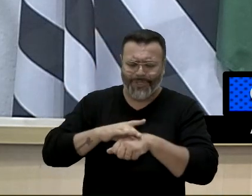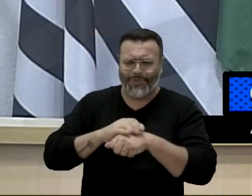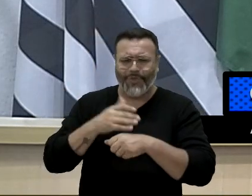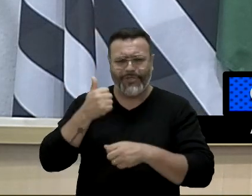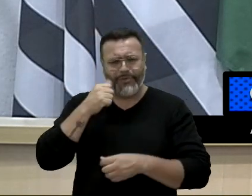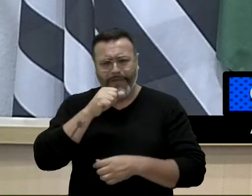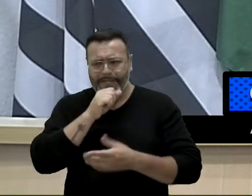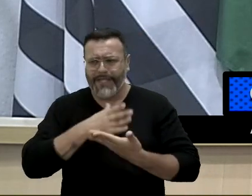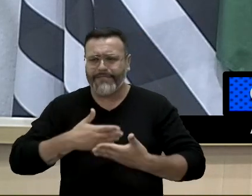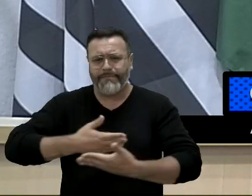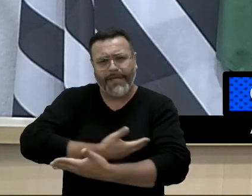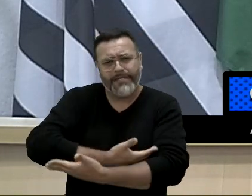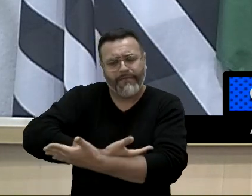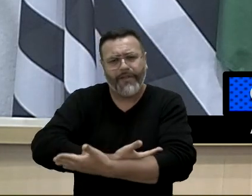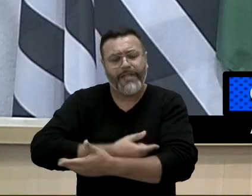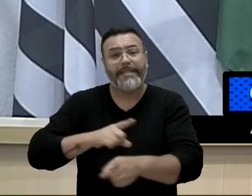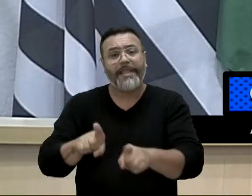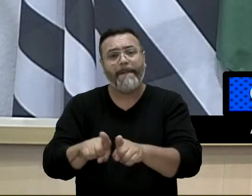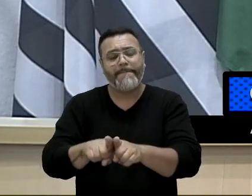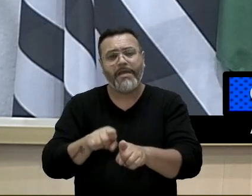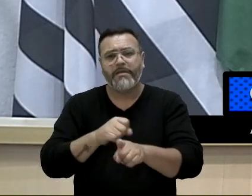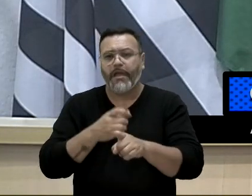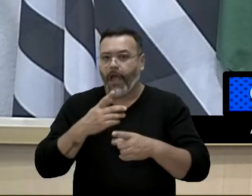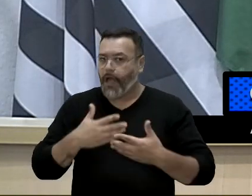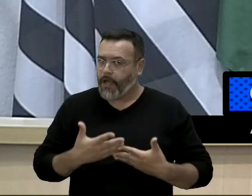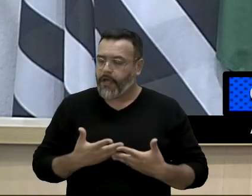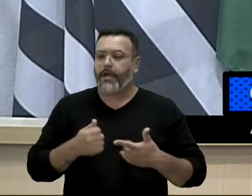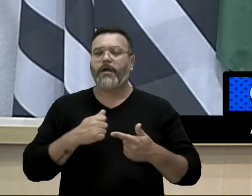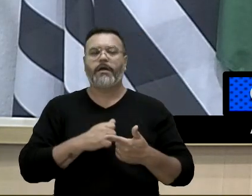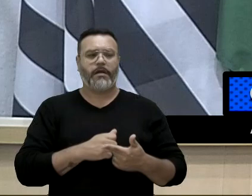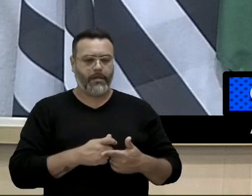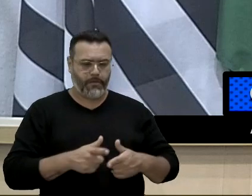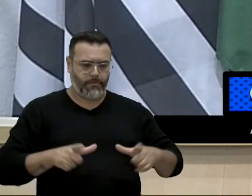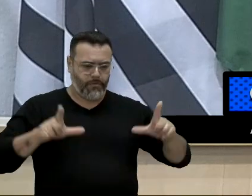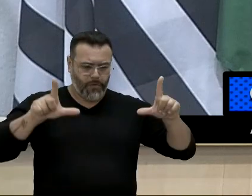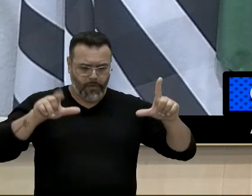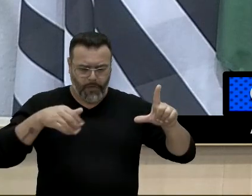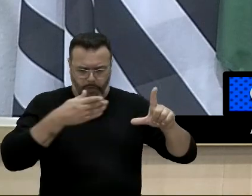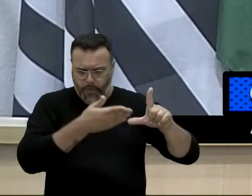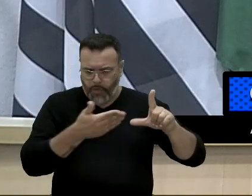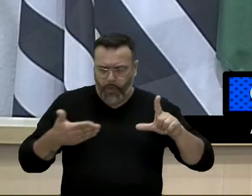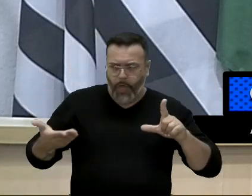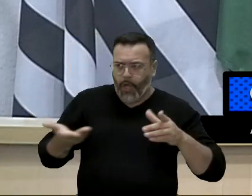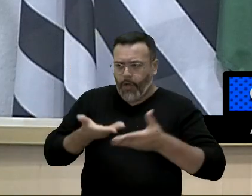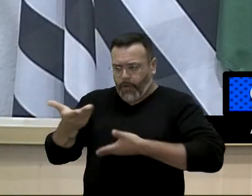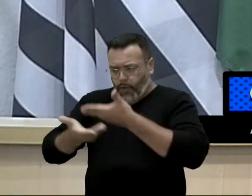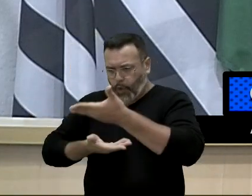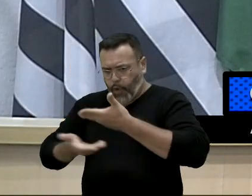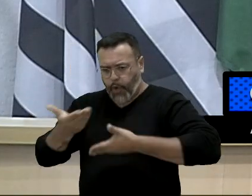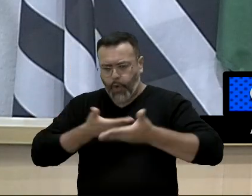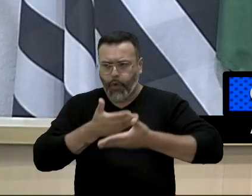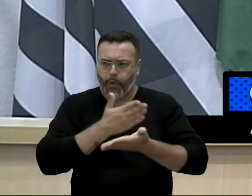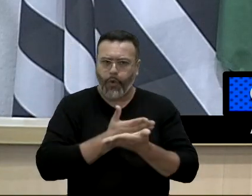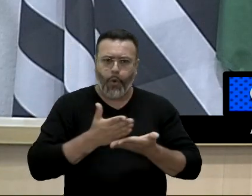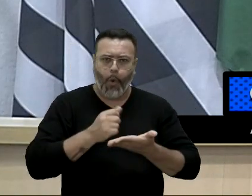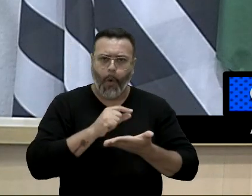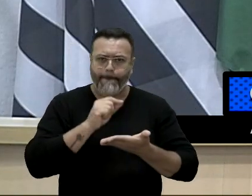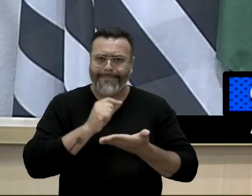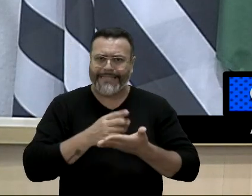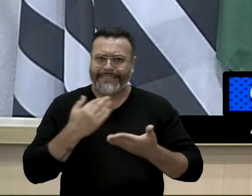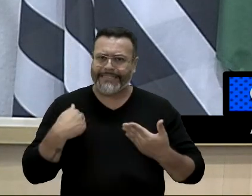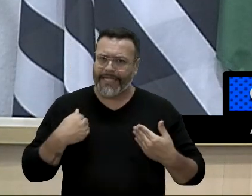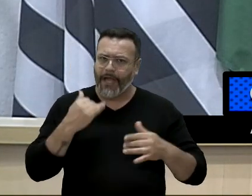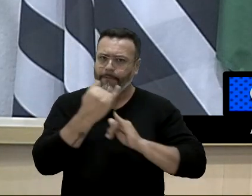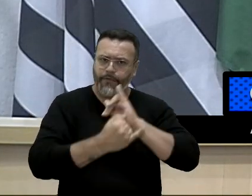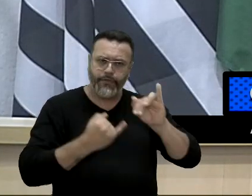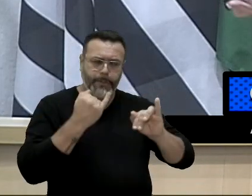redes sociais para falar dessas questões e nasce dessa forma a campanha Maio Furta Cor, primeiro no âmbito virtual